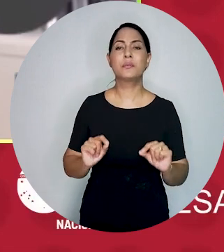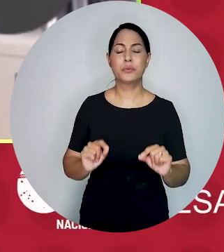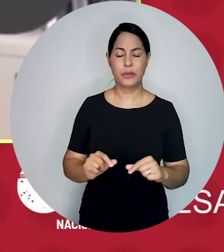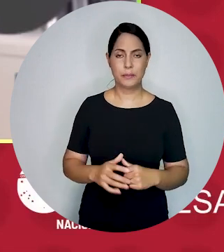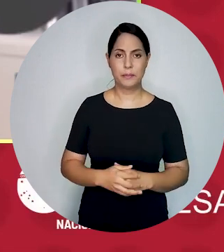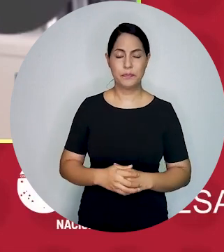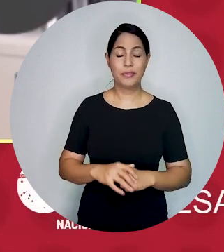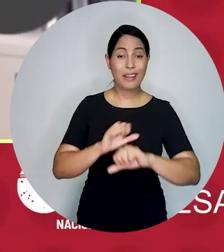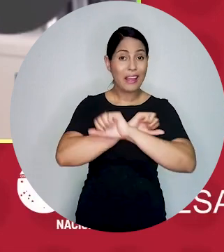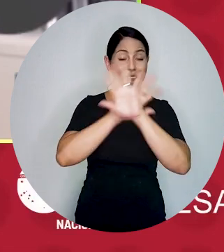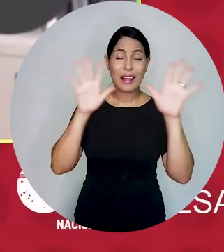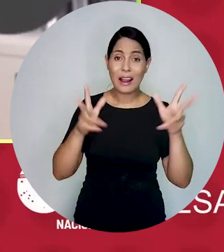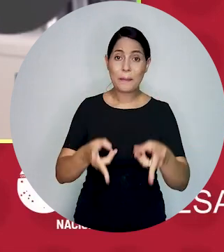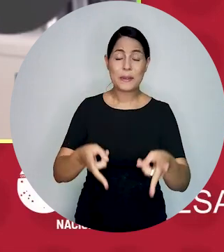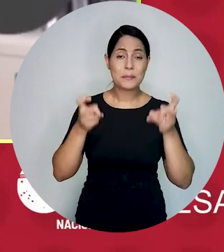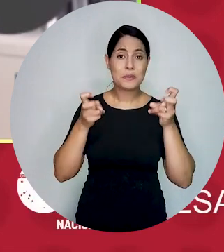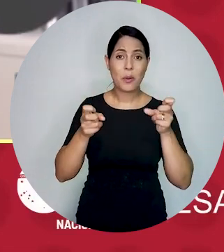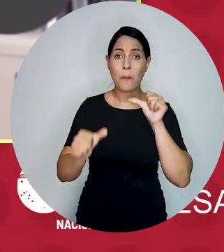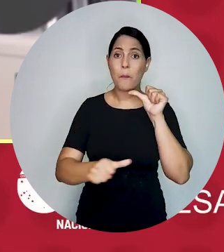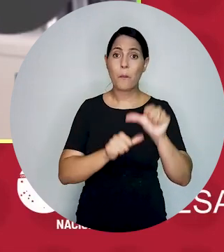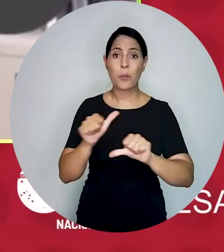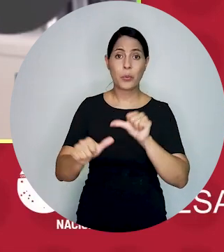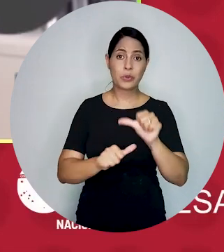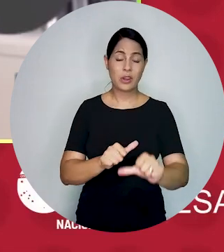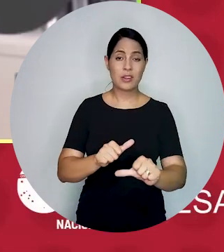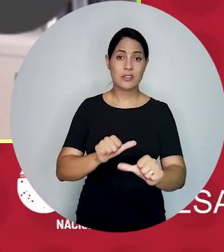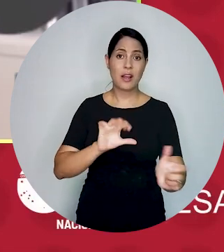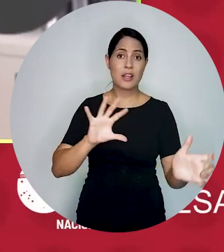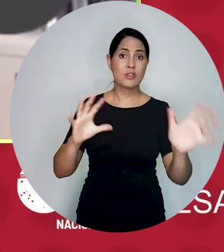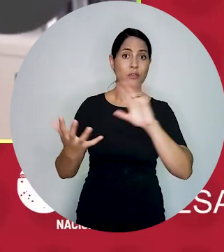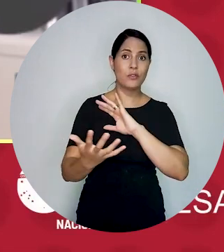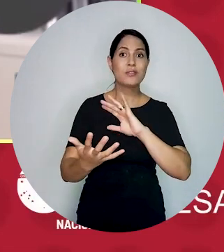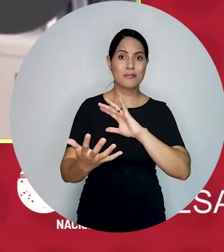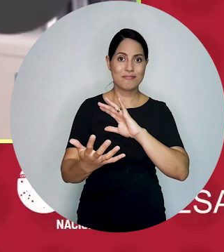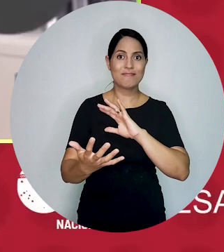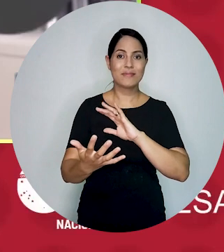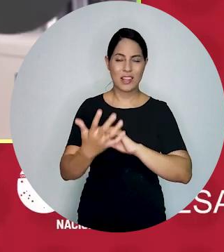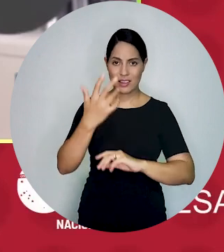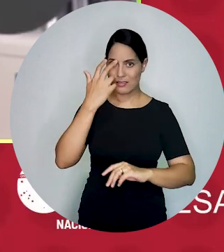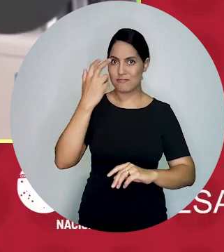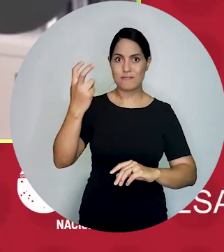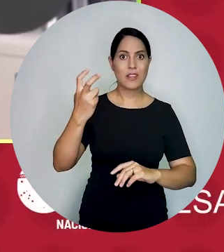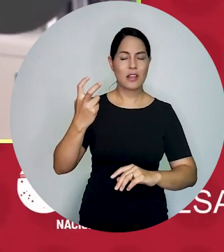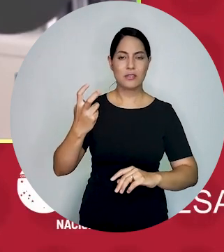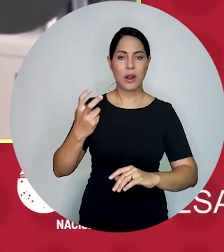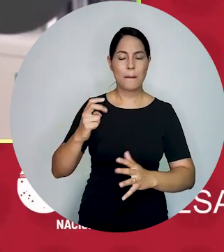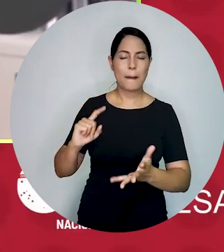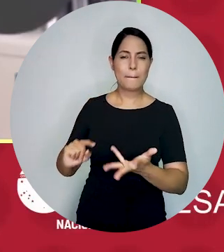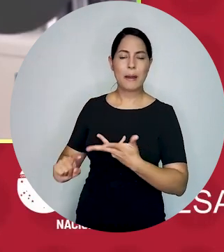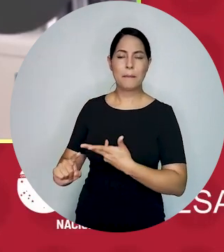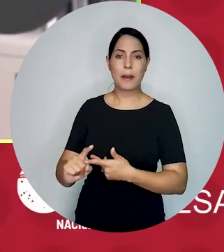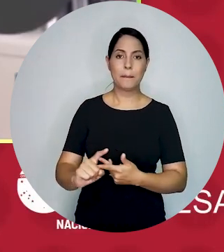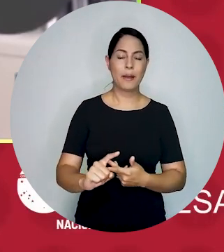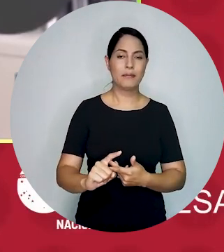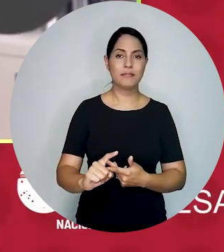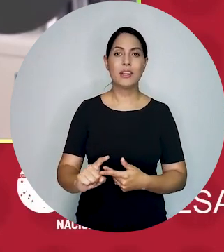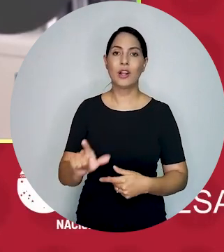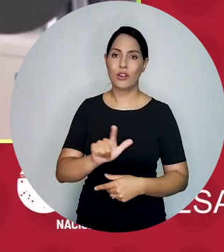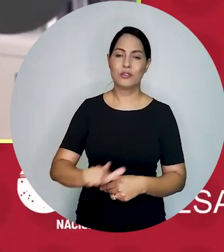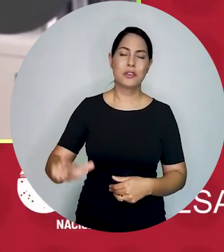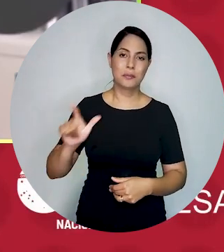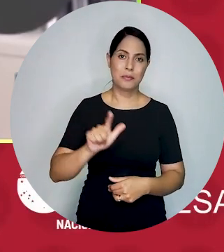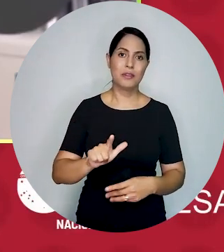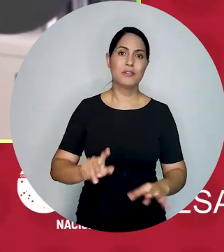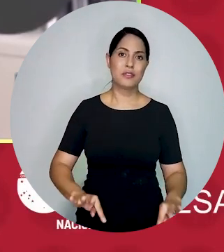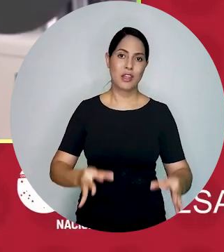nós precisamos claramente perceber que nós estamos diante de uma grande modificação, de uma revolução, de uma virada em vários